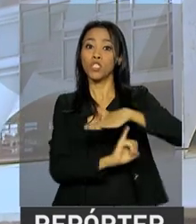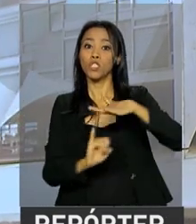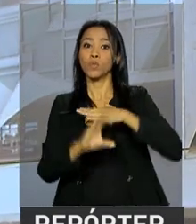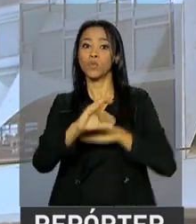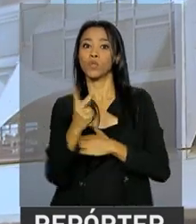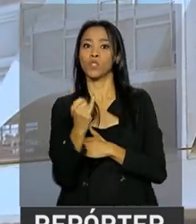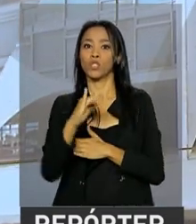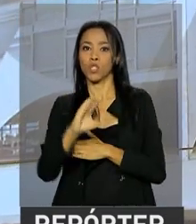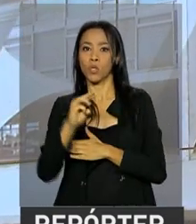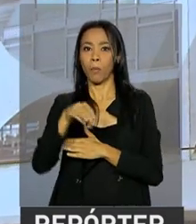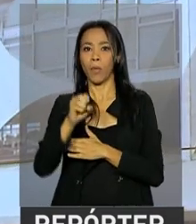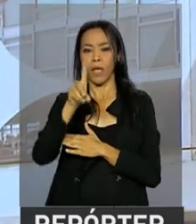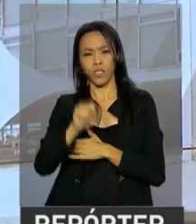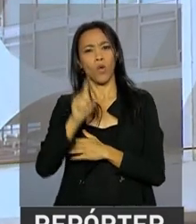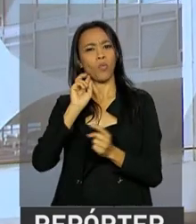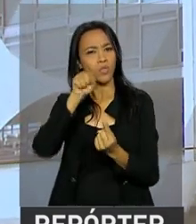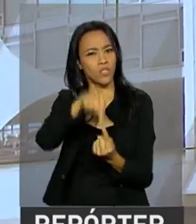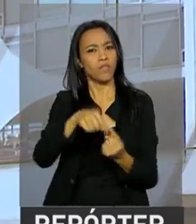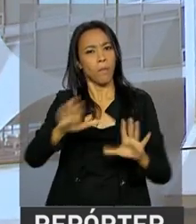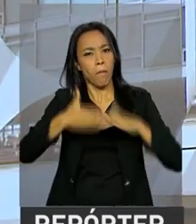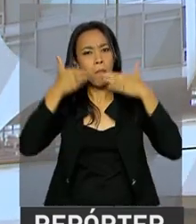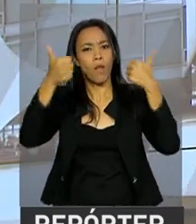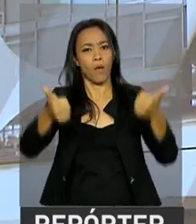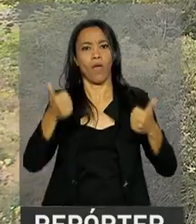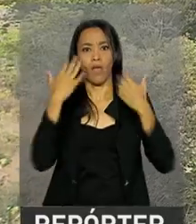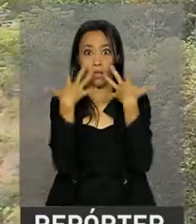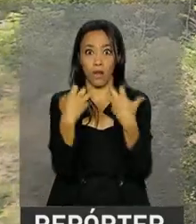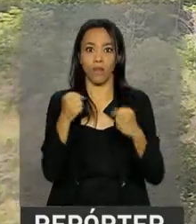dos parques e atrair mais